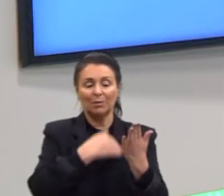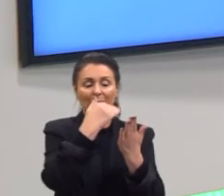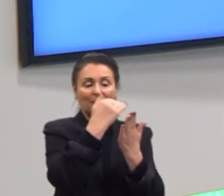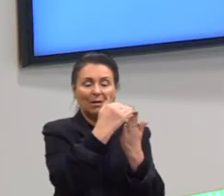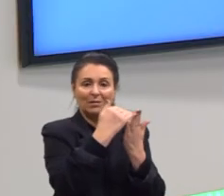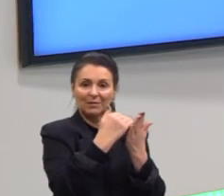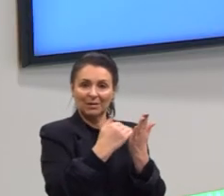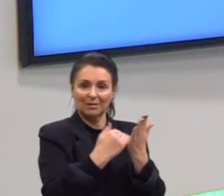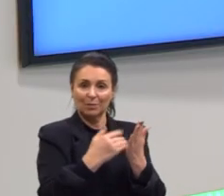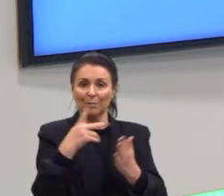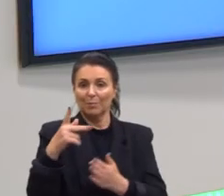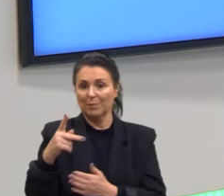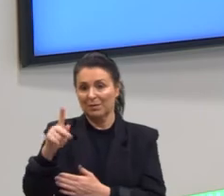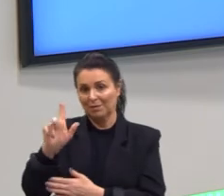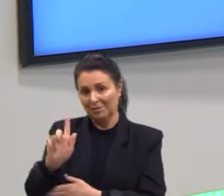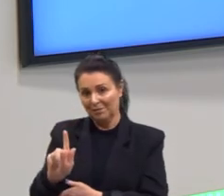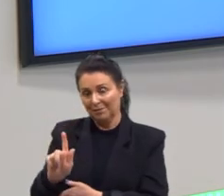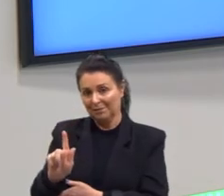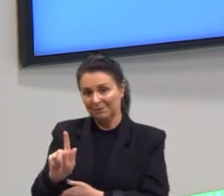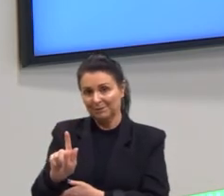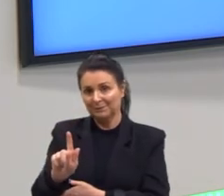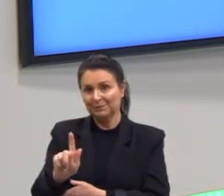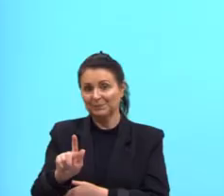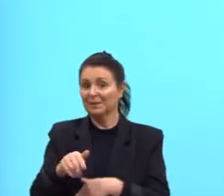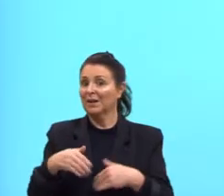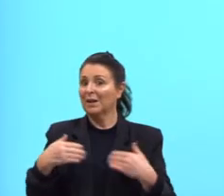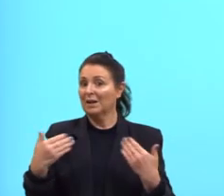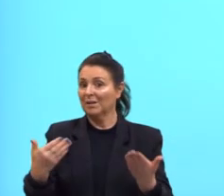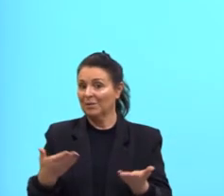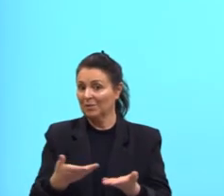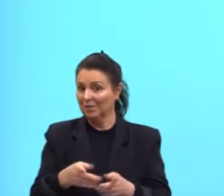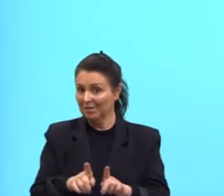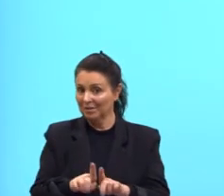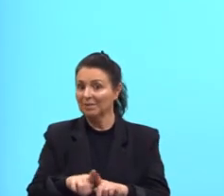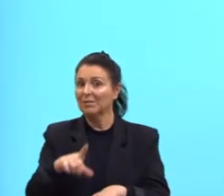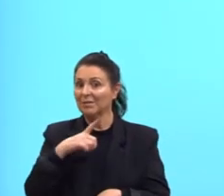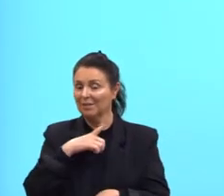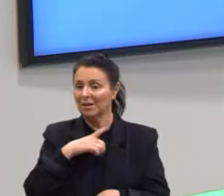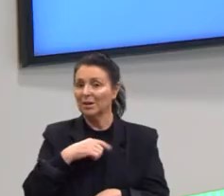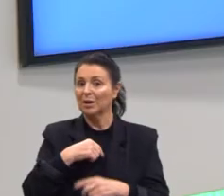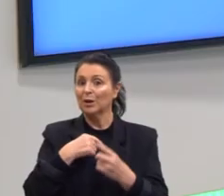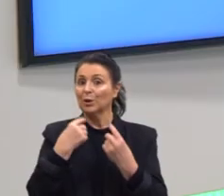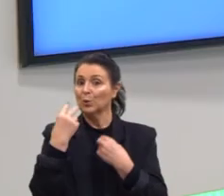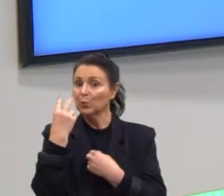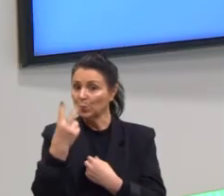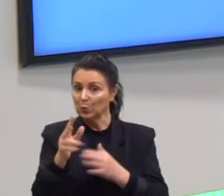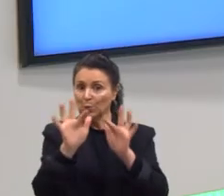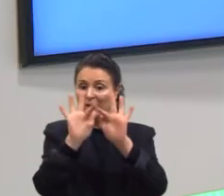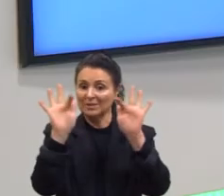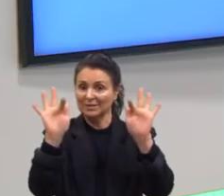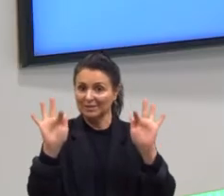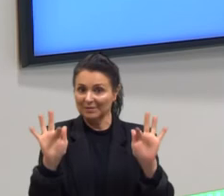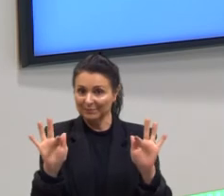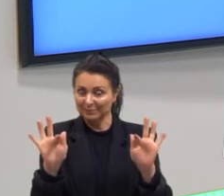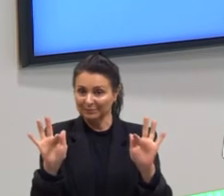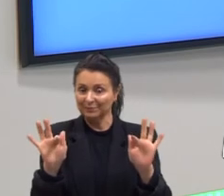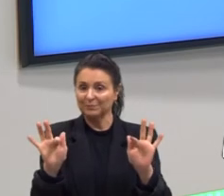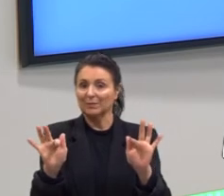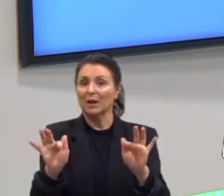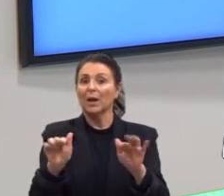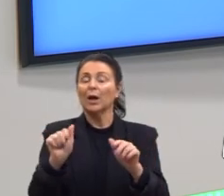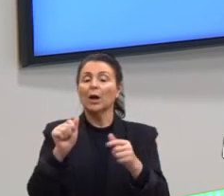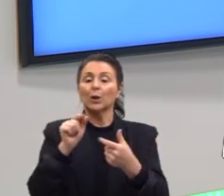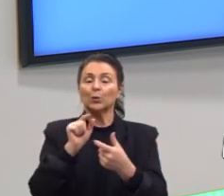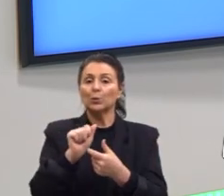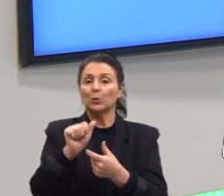classificações de uma PG certinho agora nós também temos duas formas a fórmula do